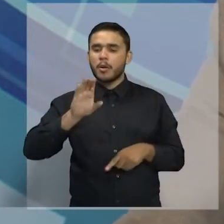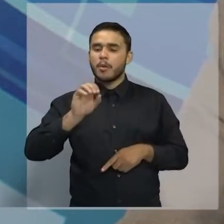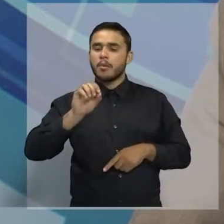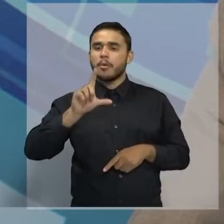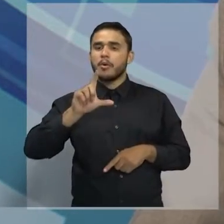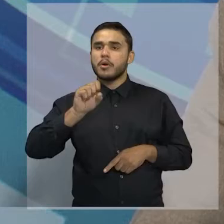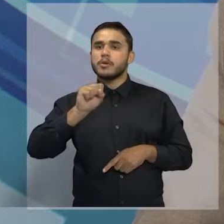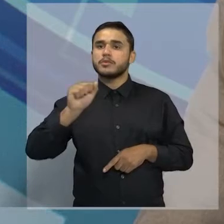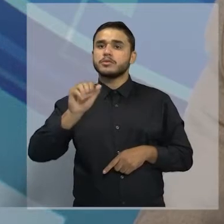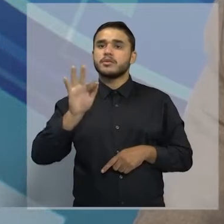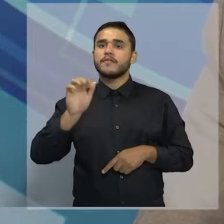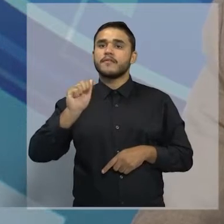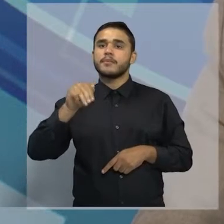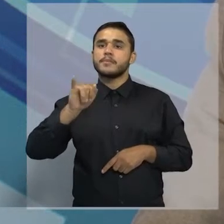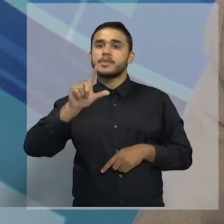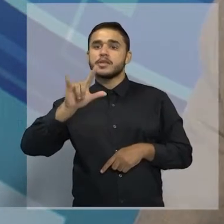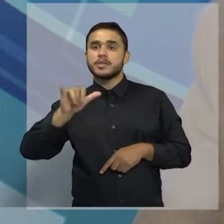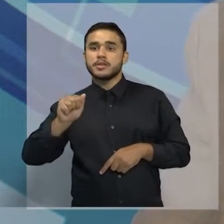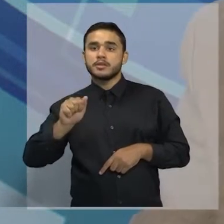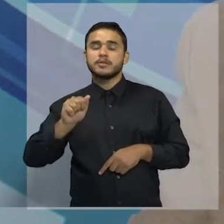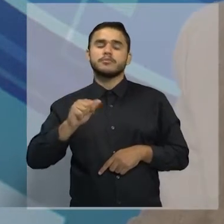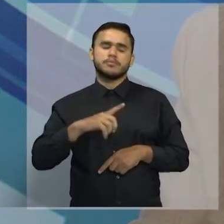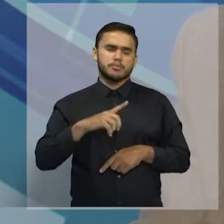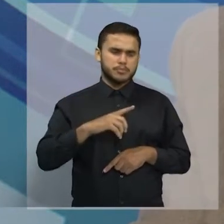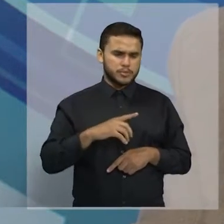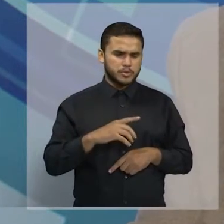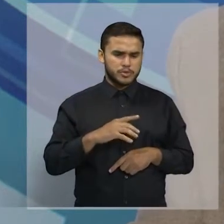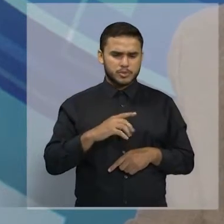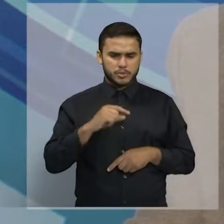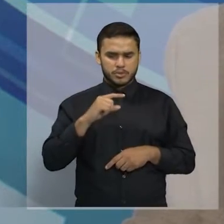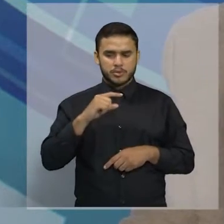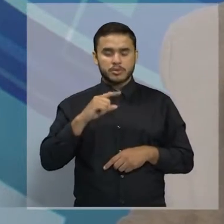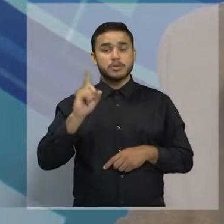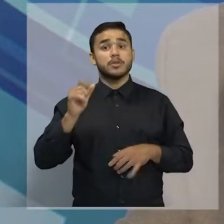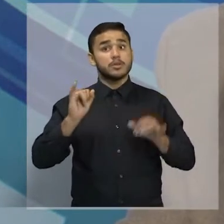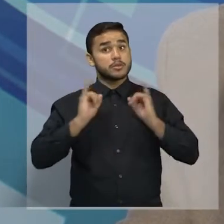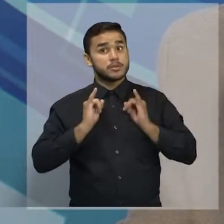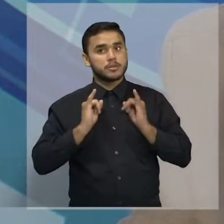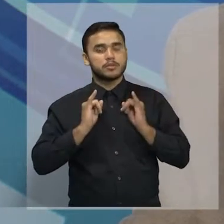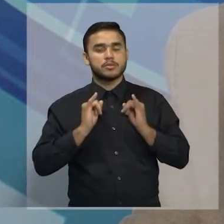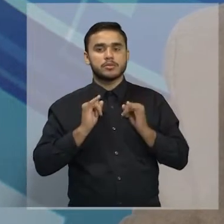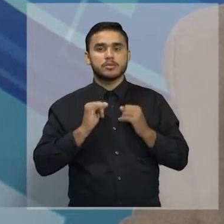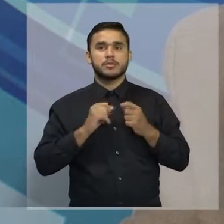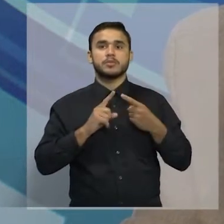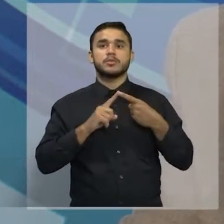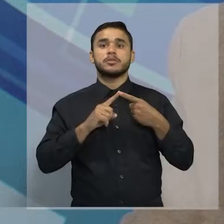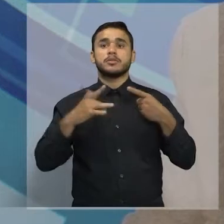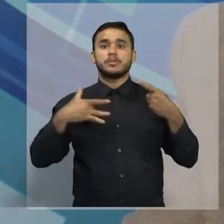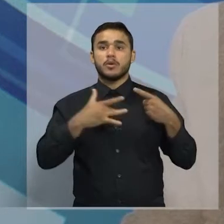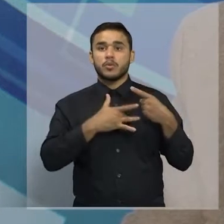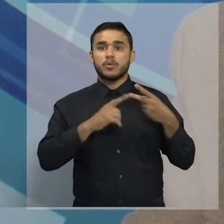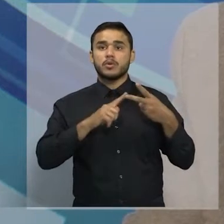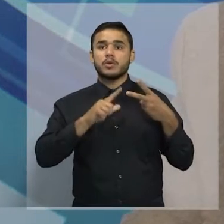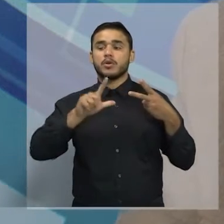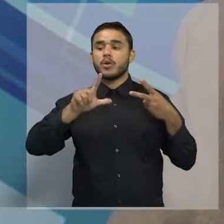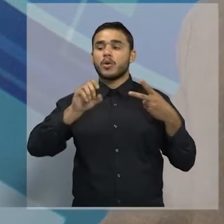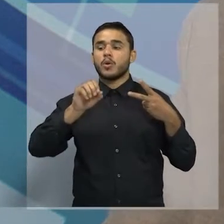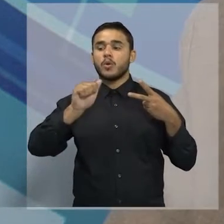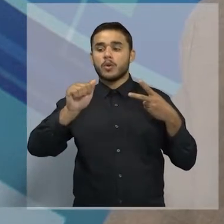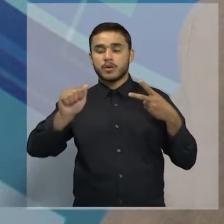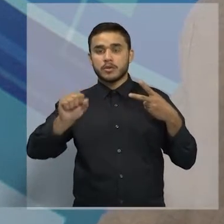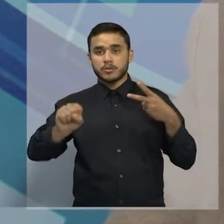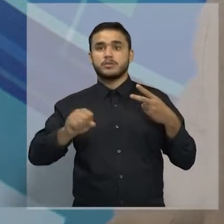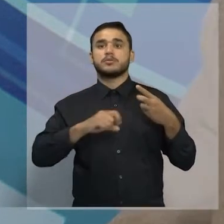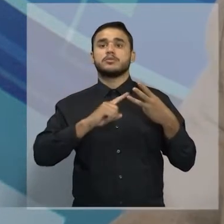também, e colocou a Previdência. Então você tem saúde, a LOAS, que são os programas sociais, e